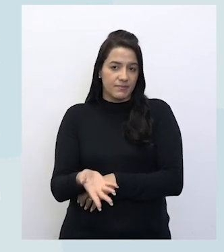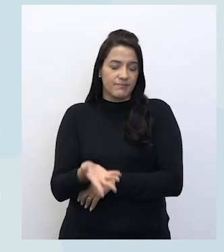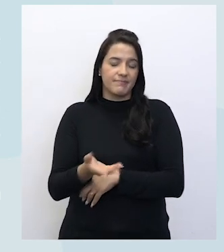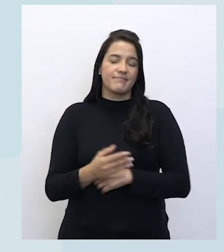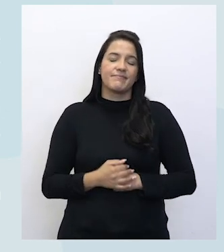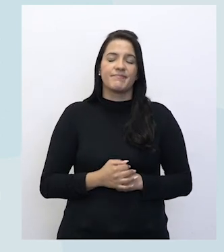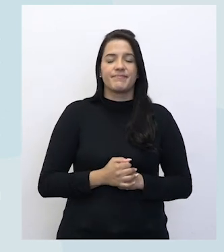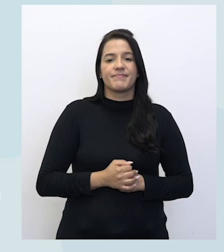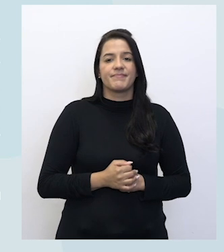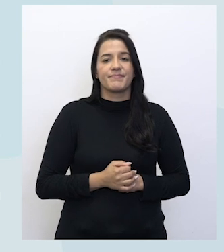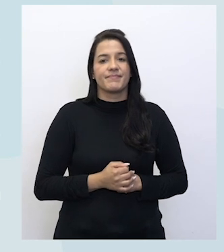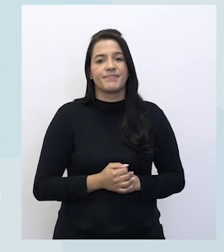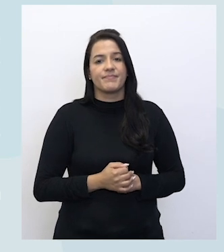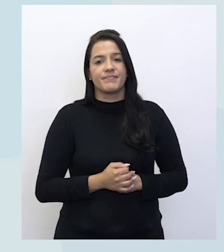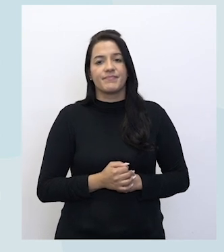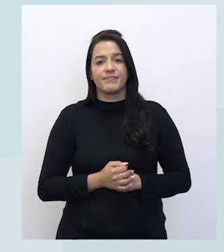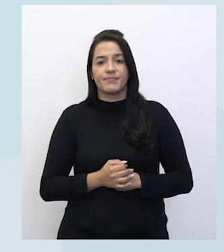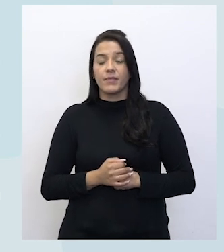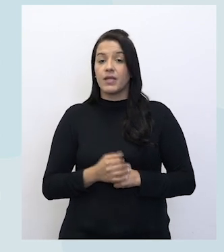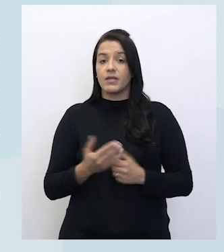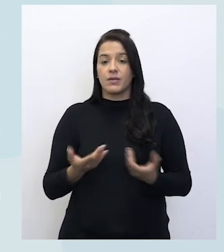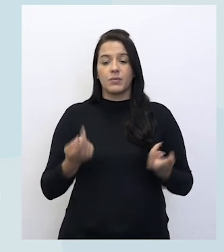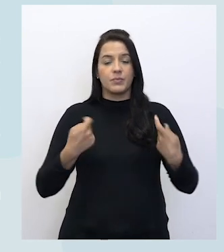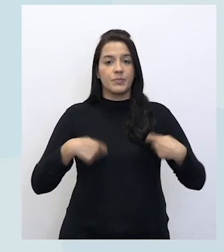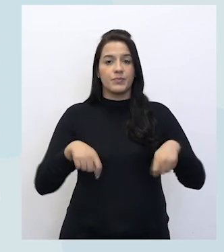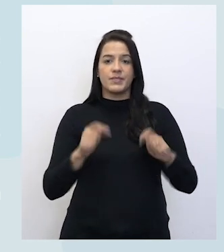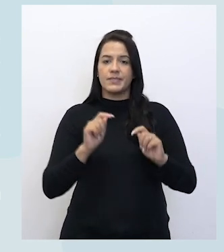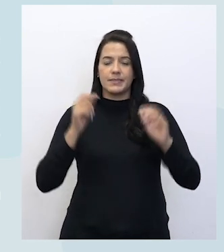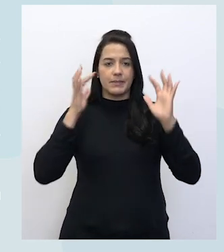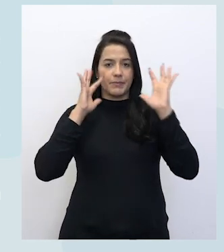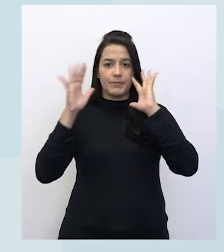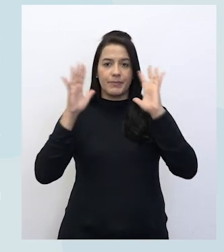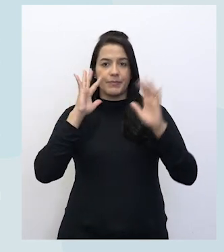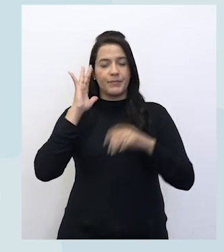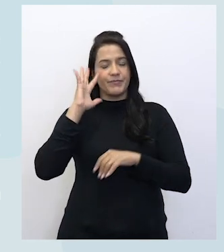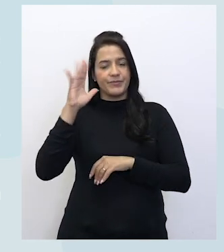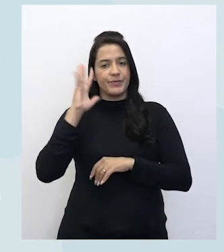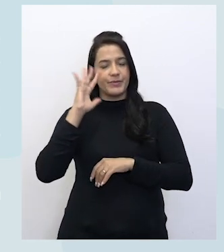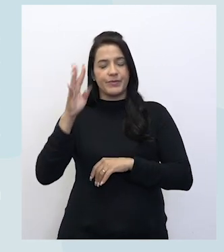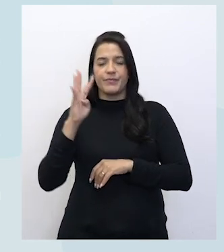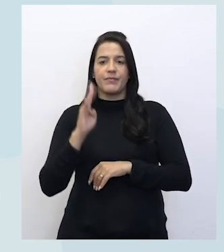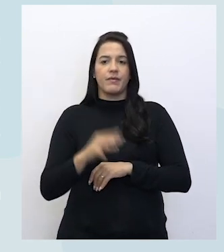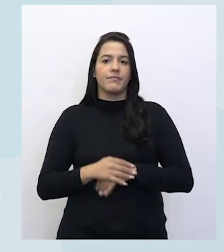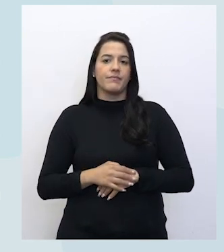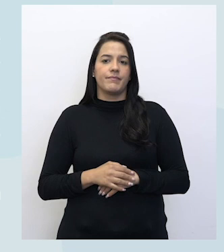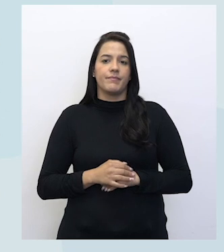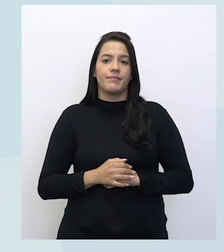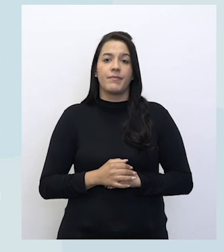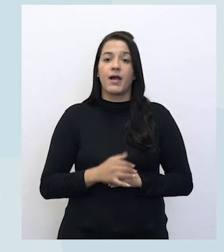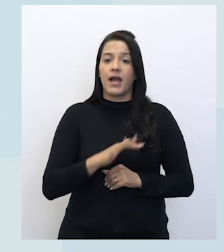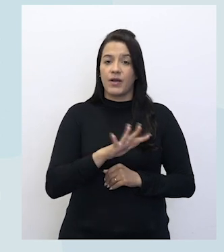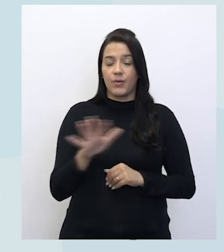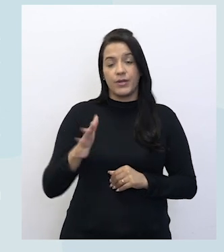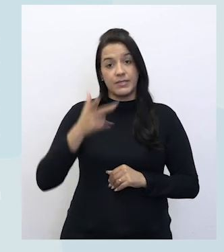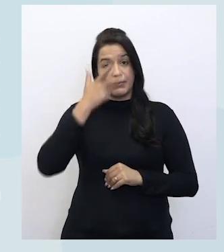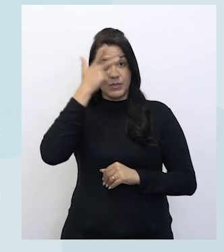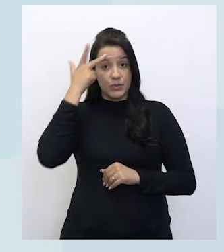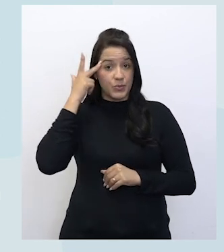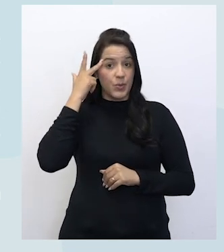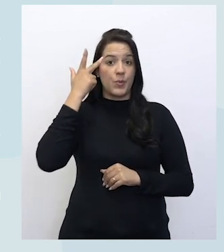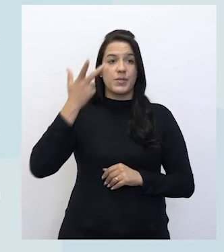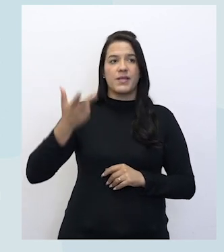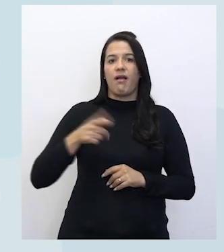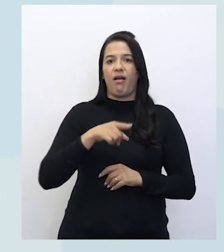razão eles não têm necessidade também de filosofar. Agora, os ignorantes, e aí a